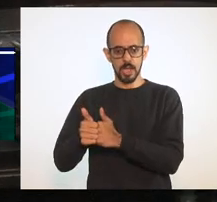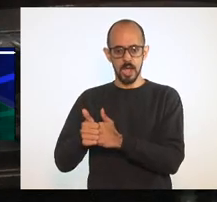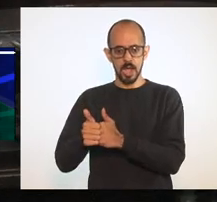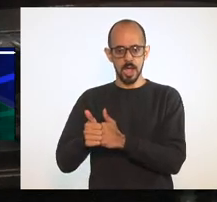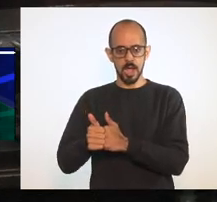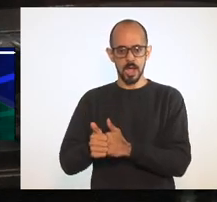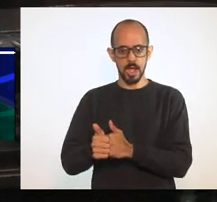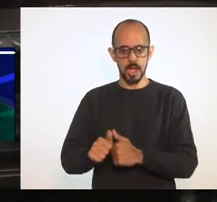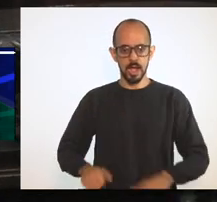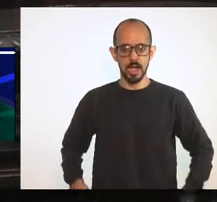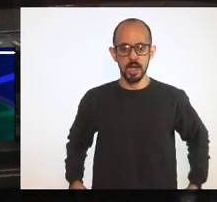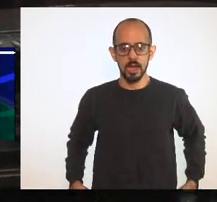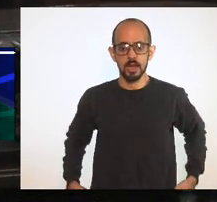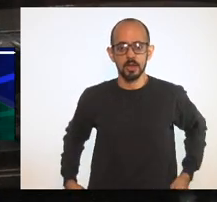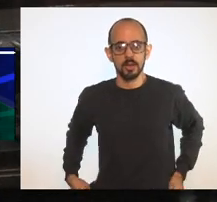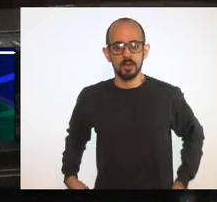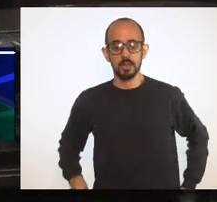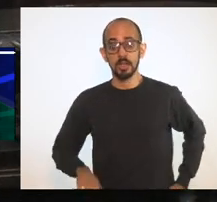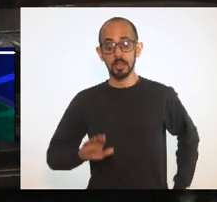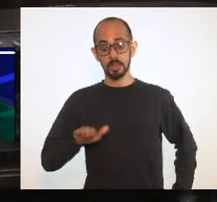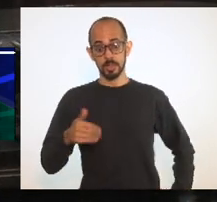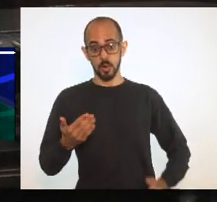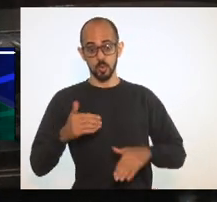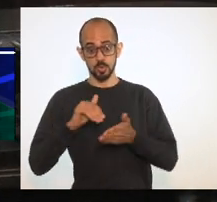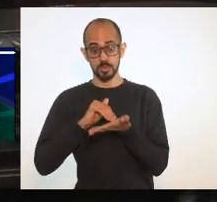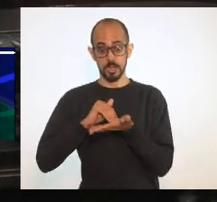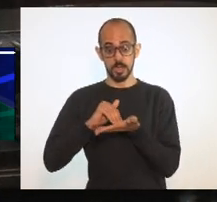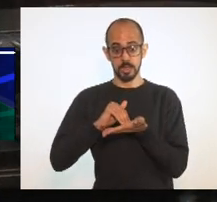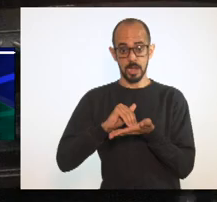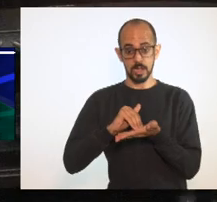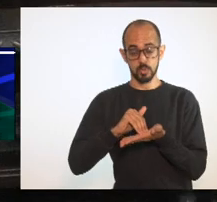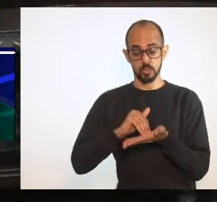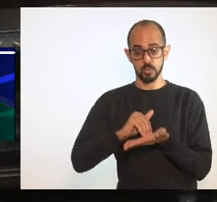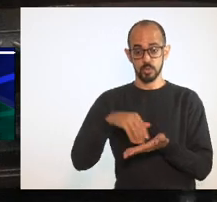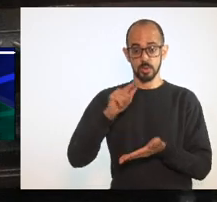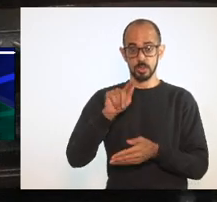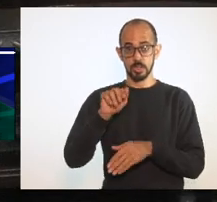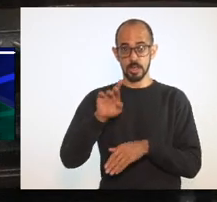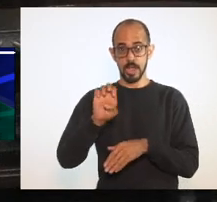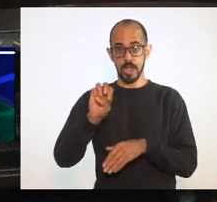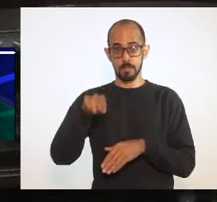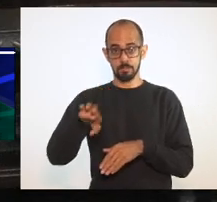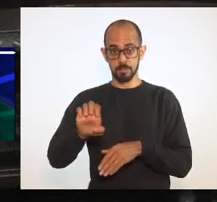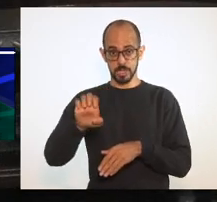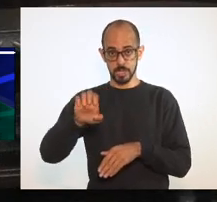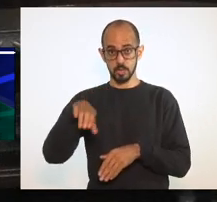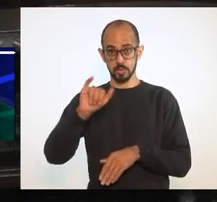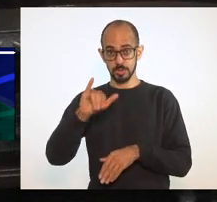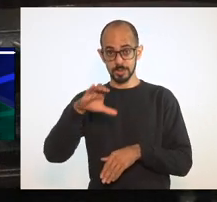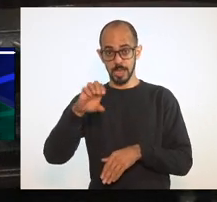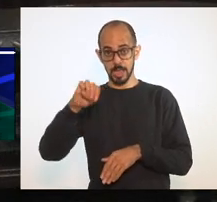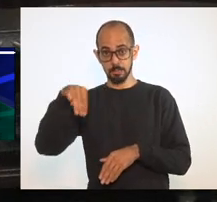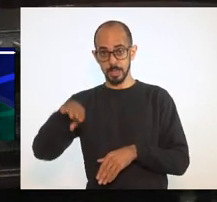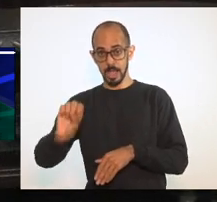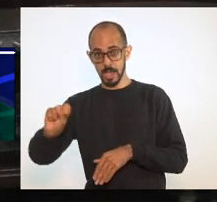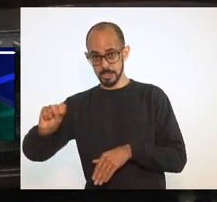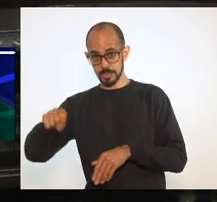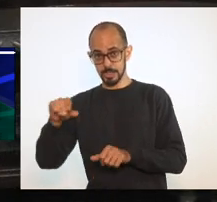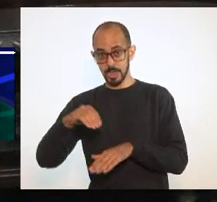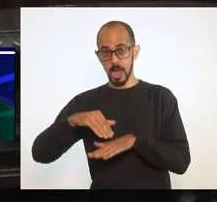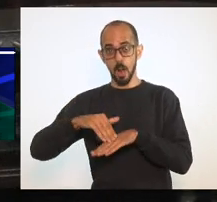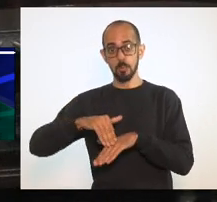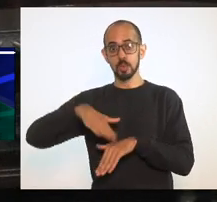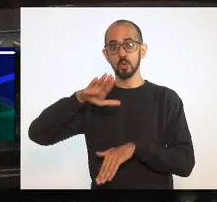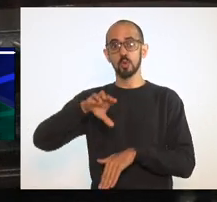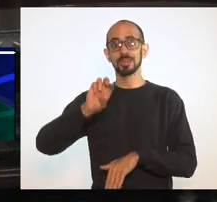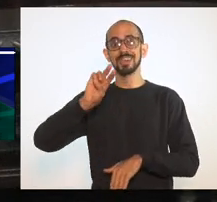ao Guilherme, secretário, Guilherme, o ICMS cresceu um pouco, na verdade cresceu muito, 370 milhões de reais